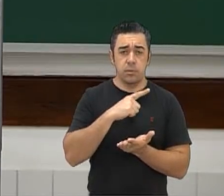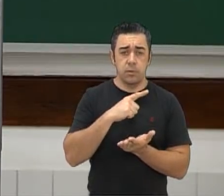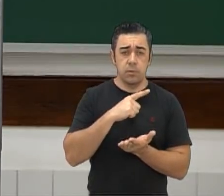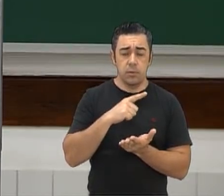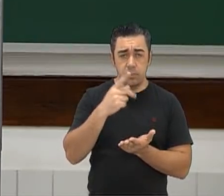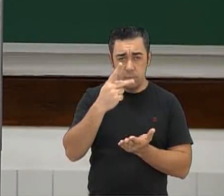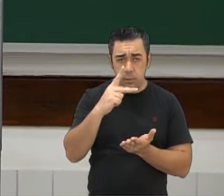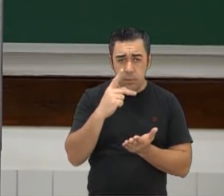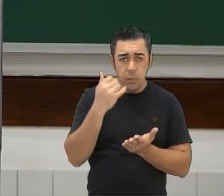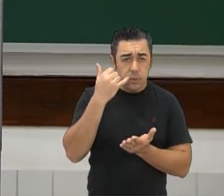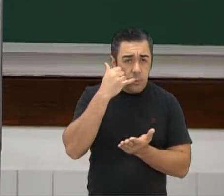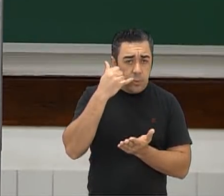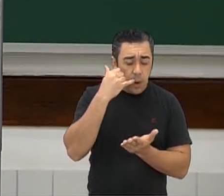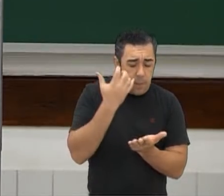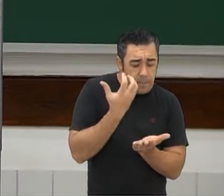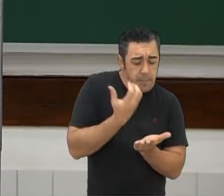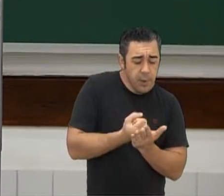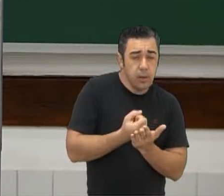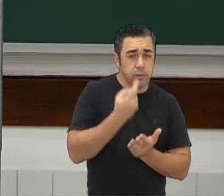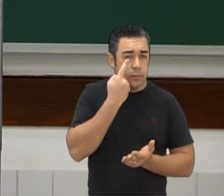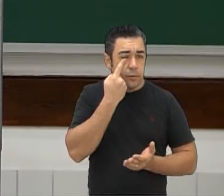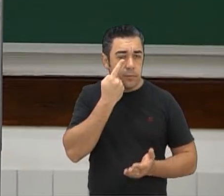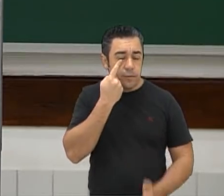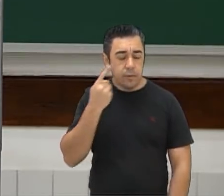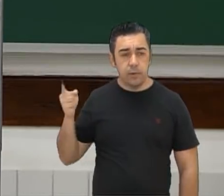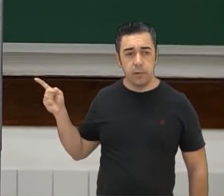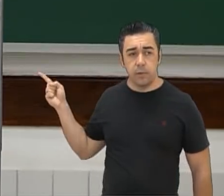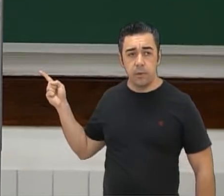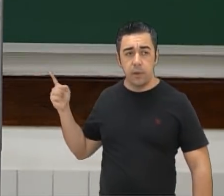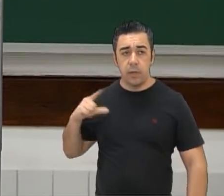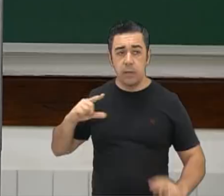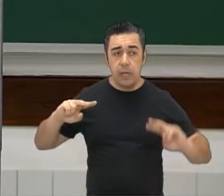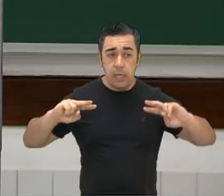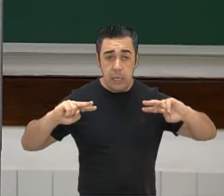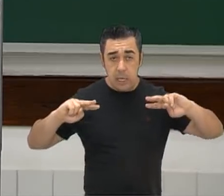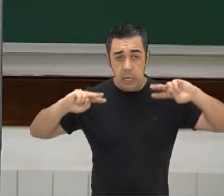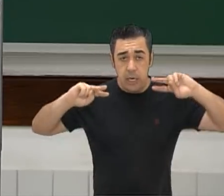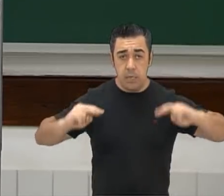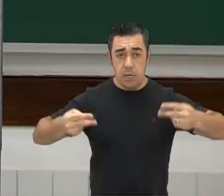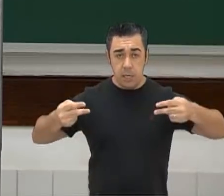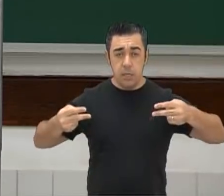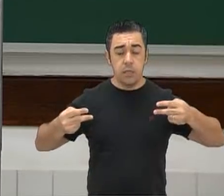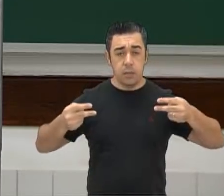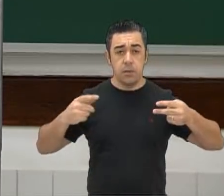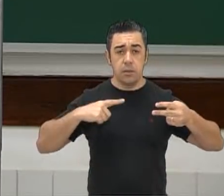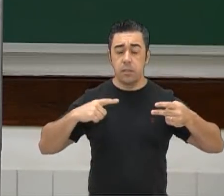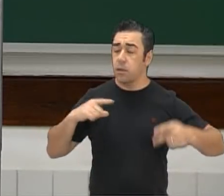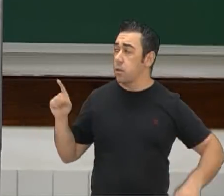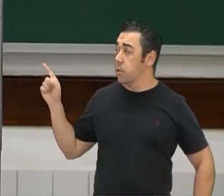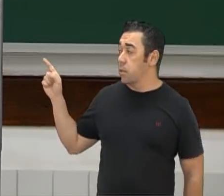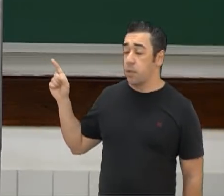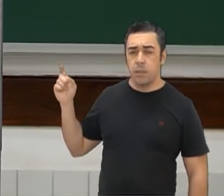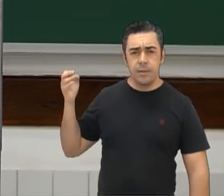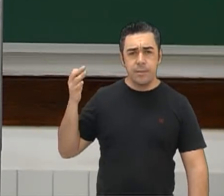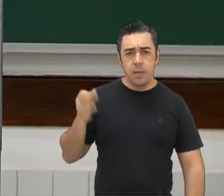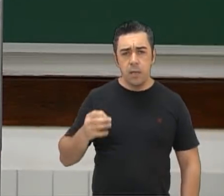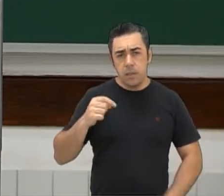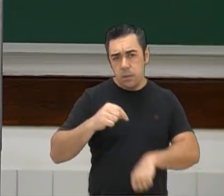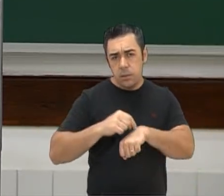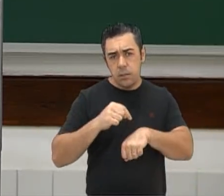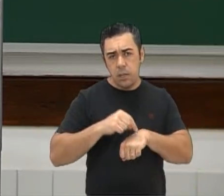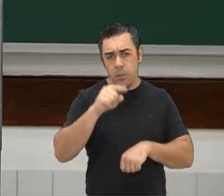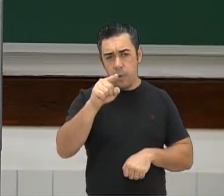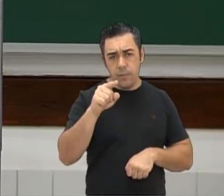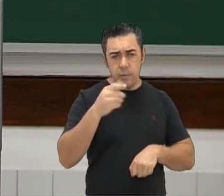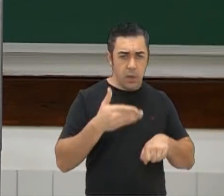disponível para vocês, vocês vão identificar que tem um link embaixo que direciona para o jogo também, e a gente vai dar um tempinho para que vocês